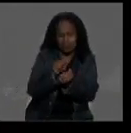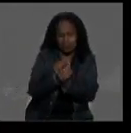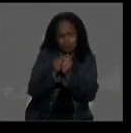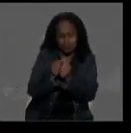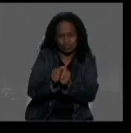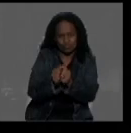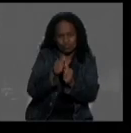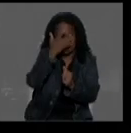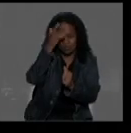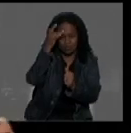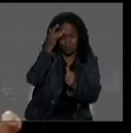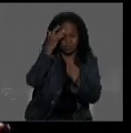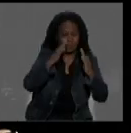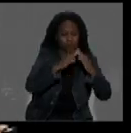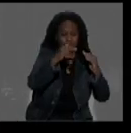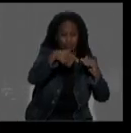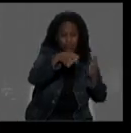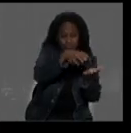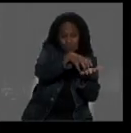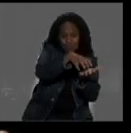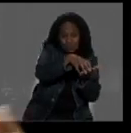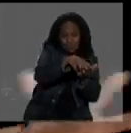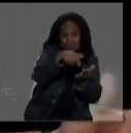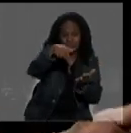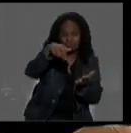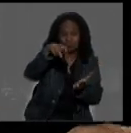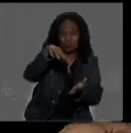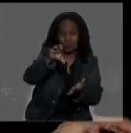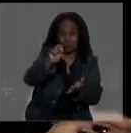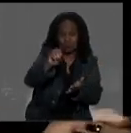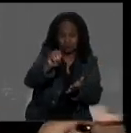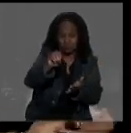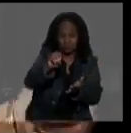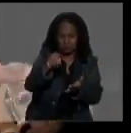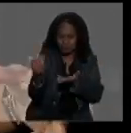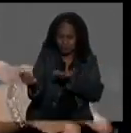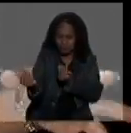quilombo, dessa comunidade. E os jovens,